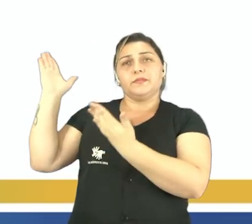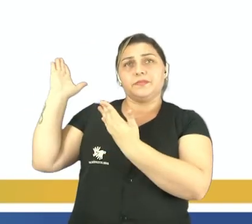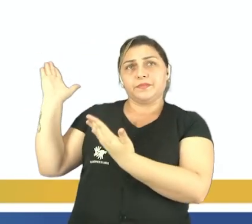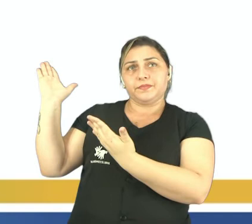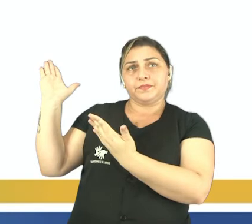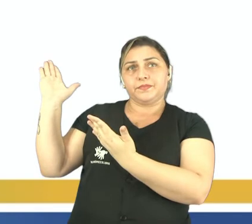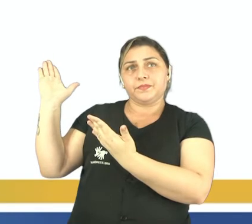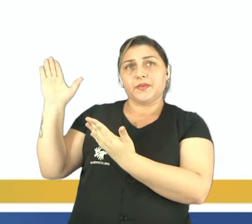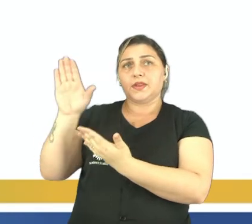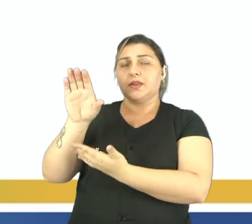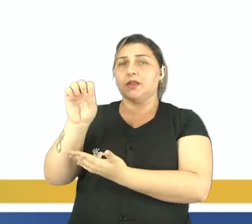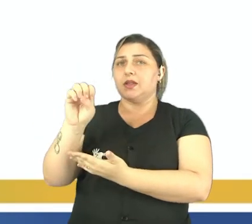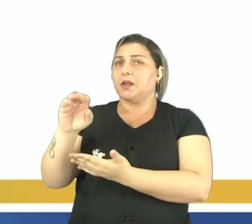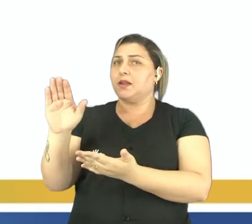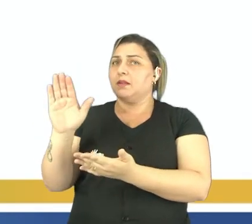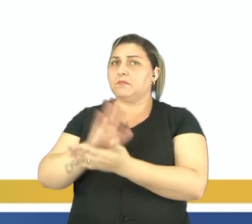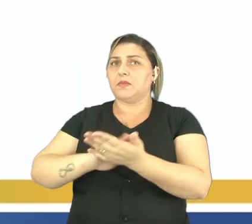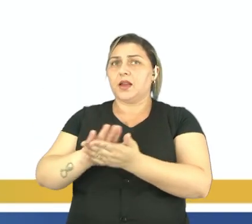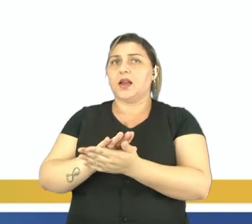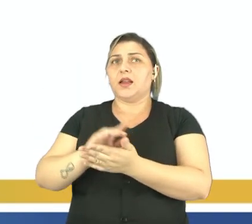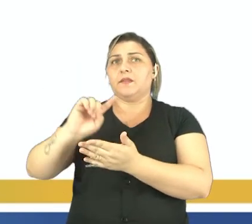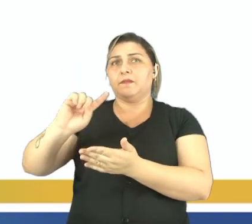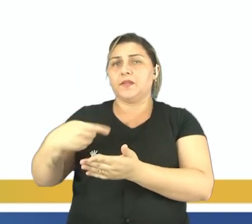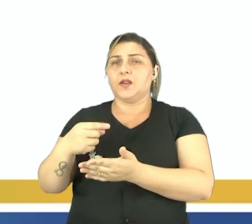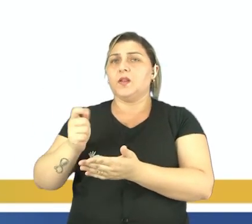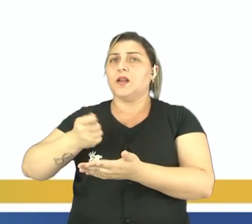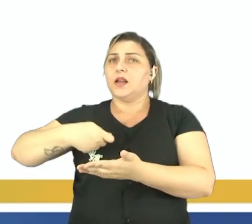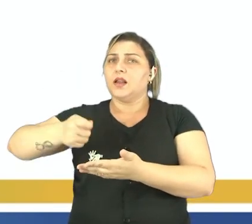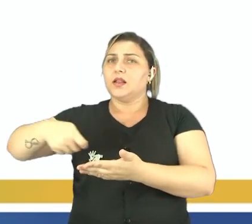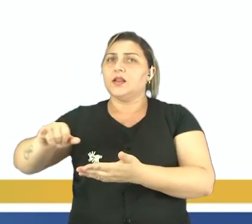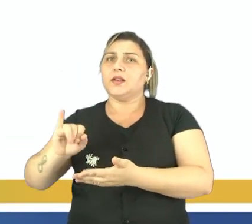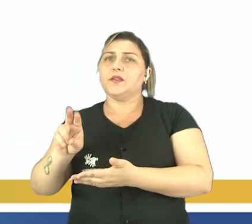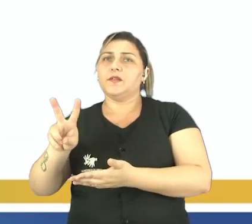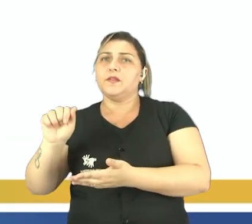mais, vírgula, Ivan Oliveira, onde ele assina,